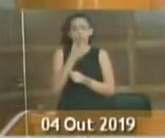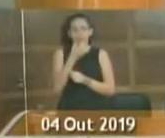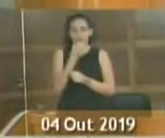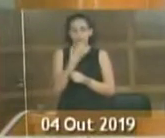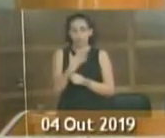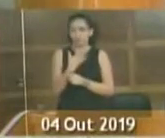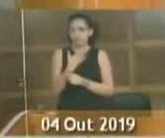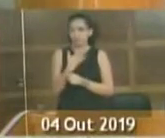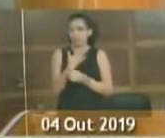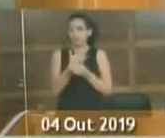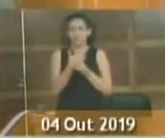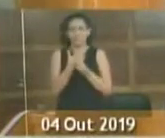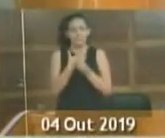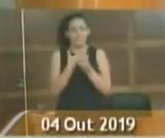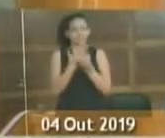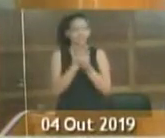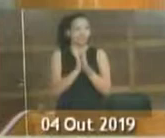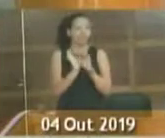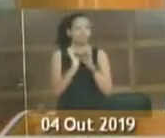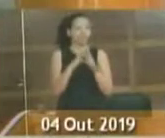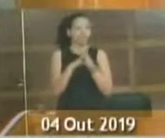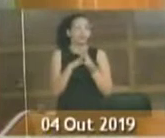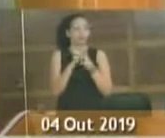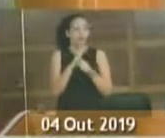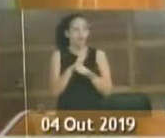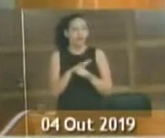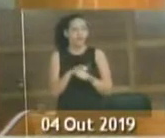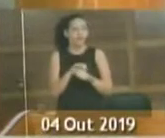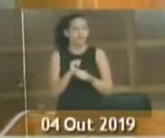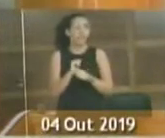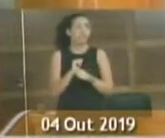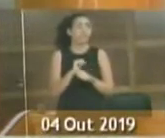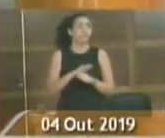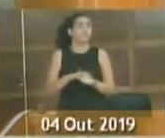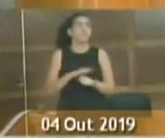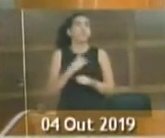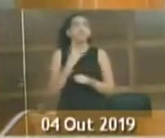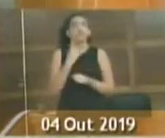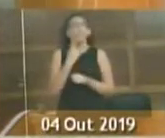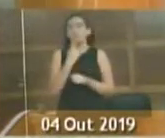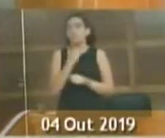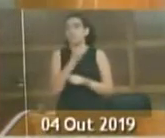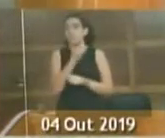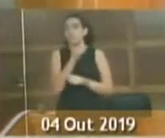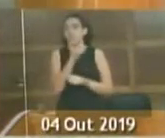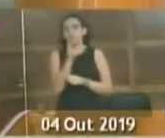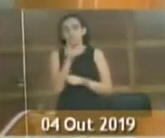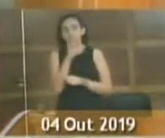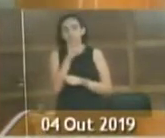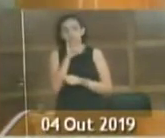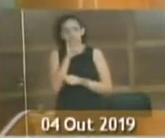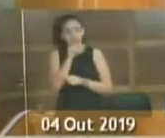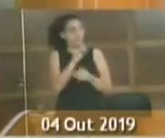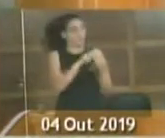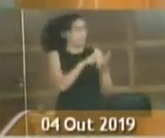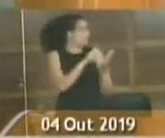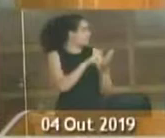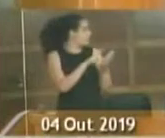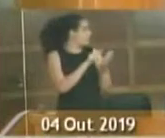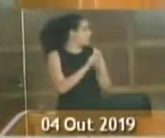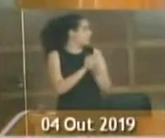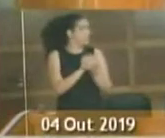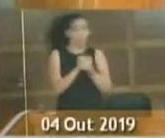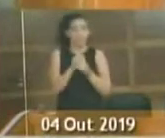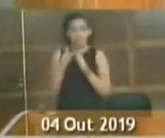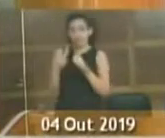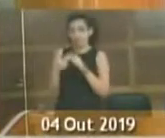que passar por esse período de mais esse remédio, 60 dias. Esses 60 dias, que é verdade. Isso né? Tipo assim,